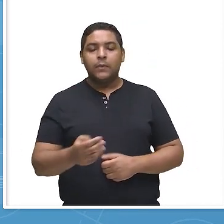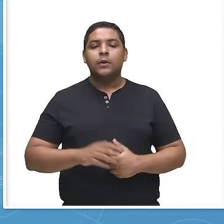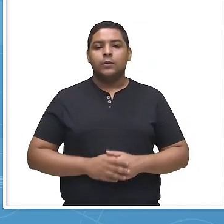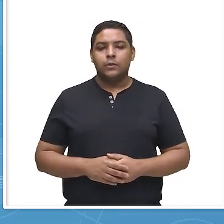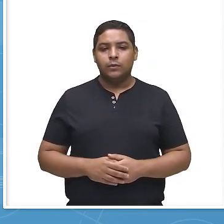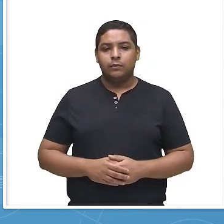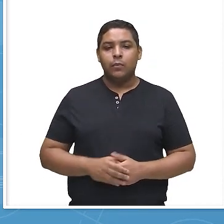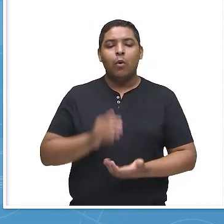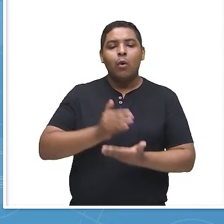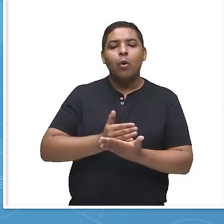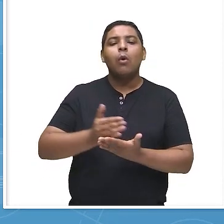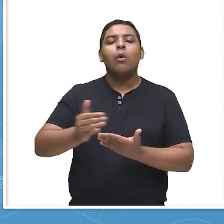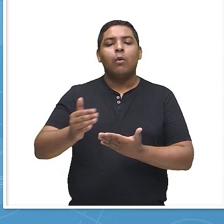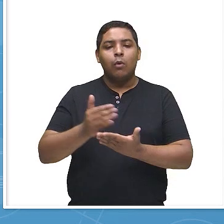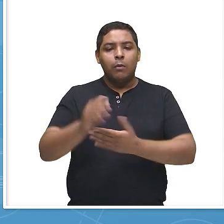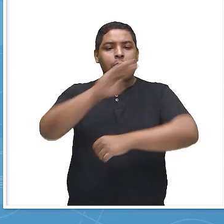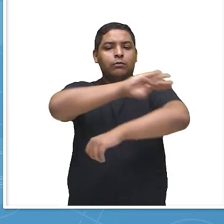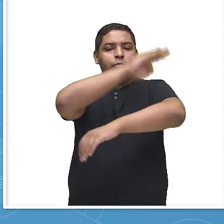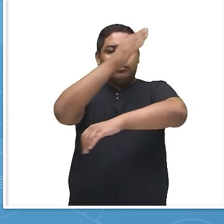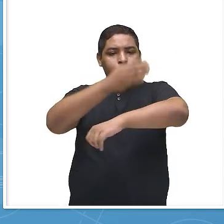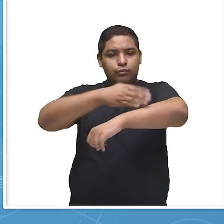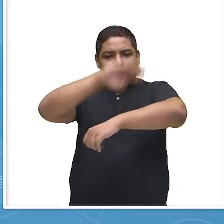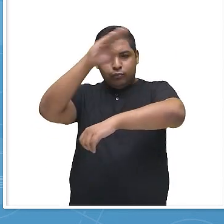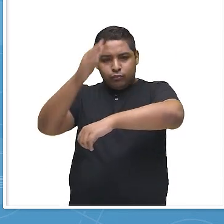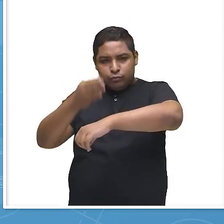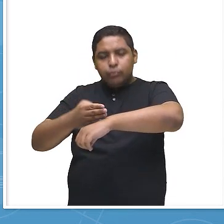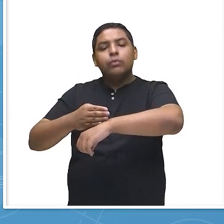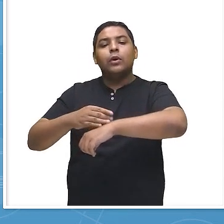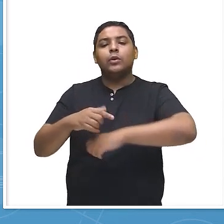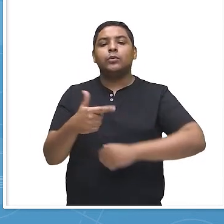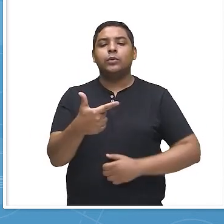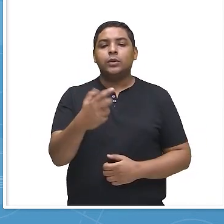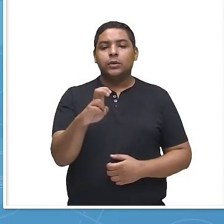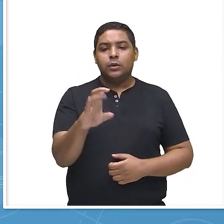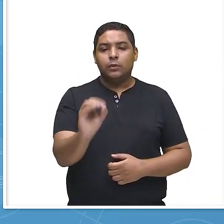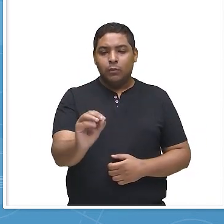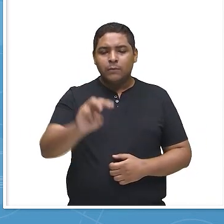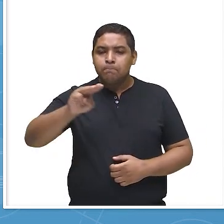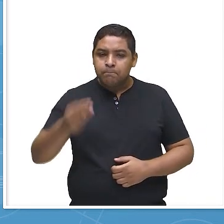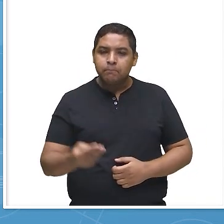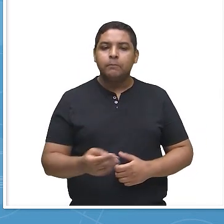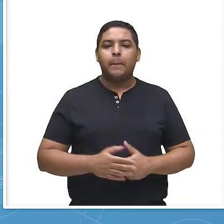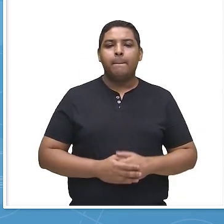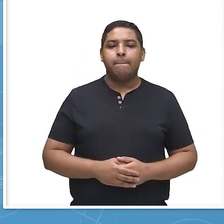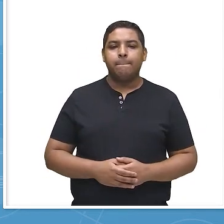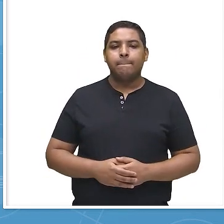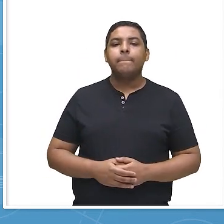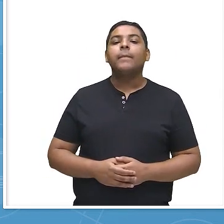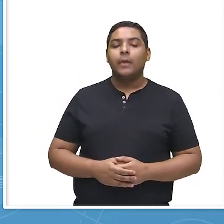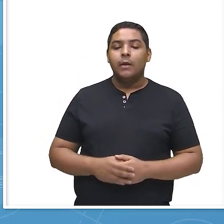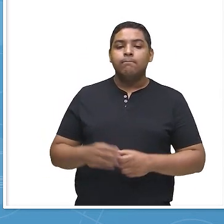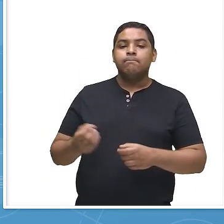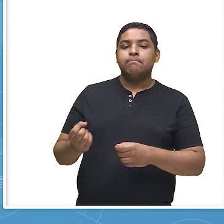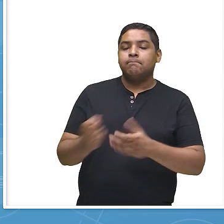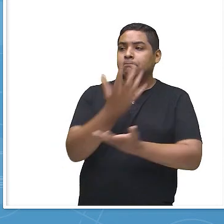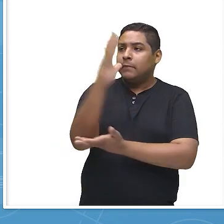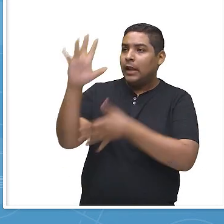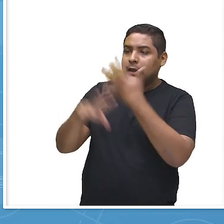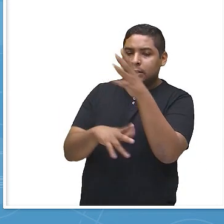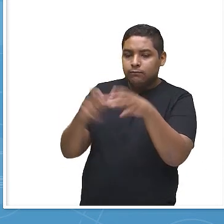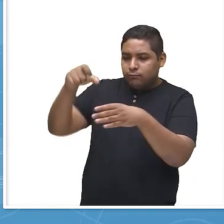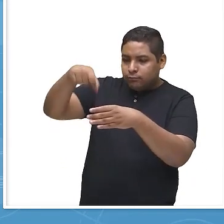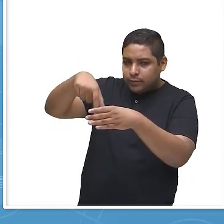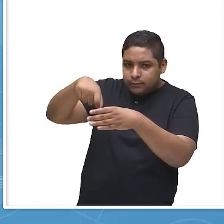Montes Urais, 250 milhões. Plantas de sementes, 180